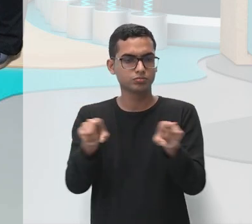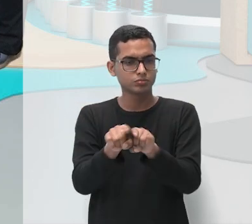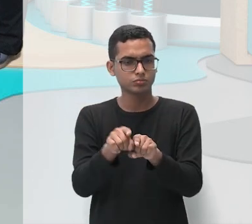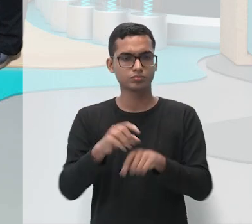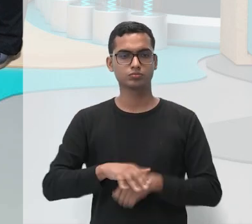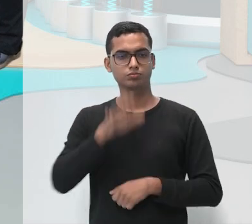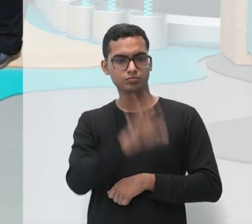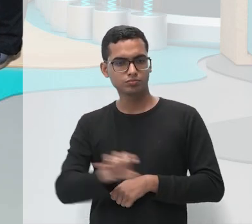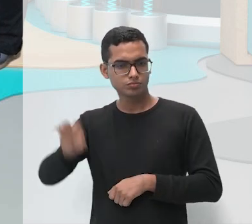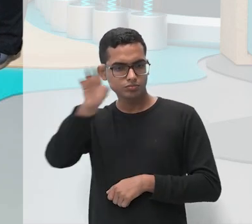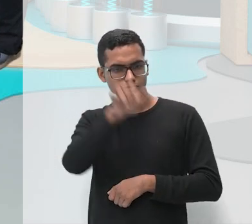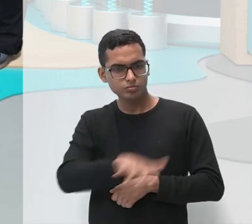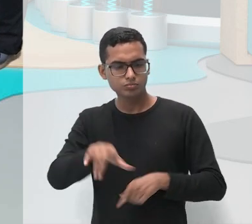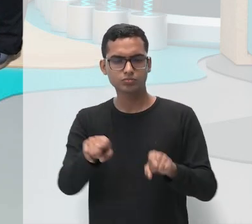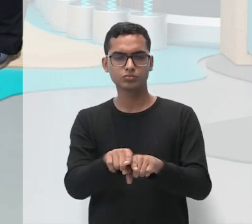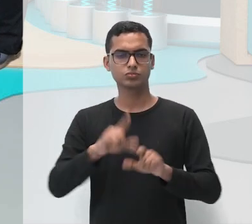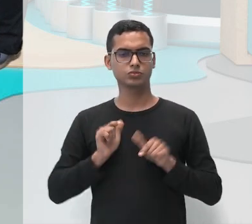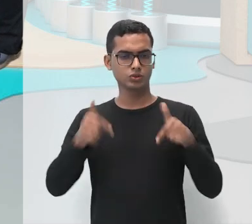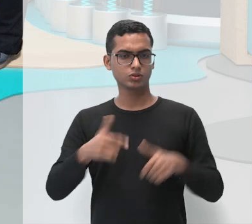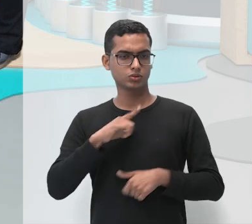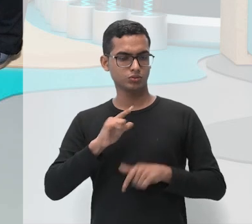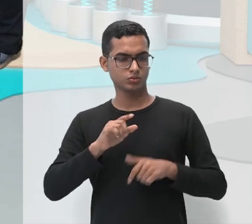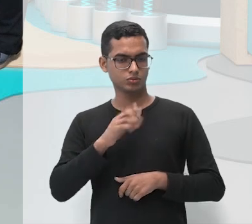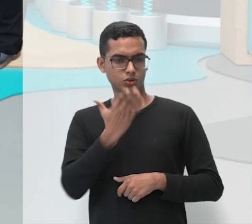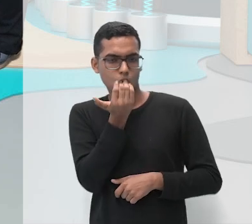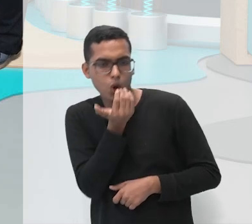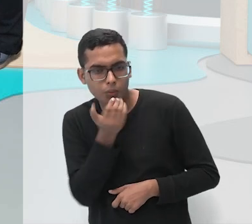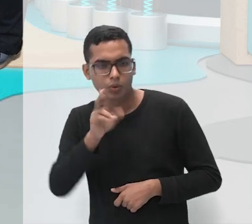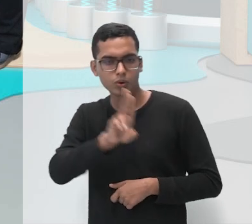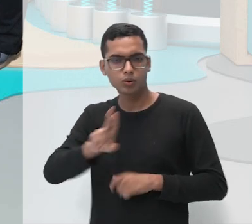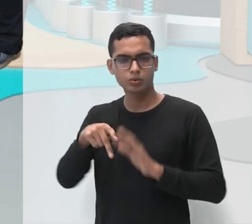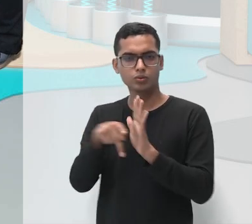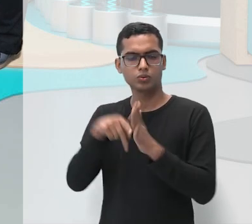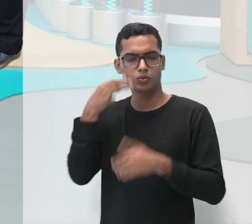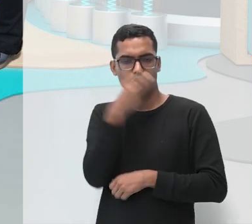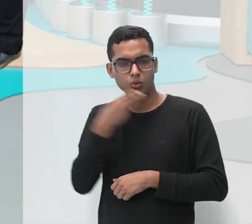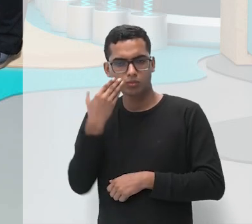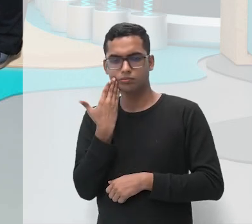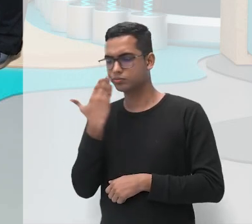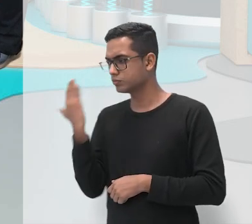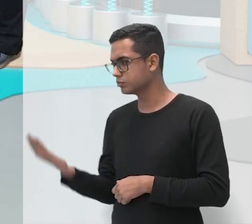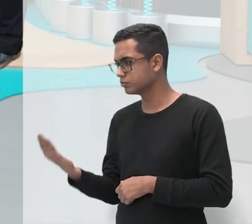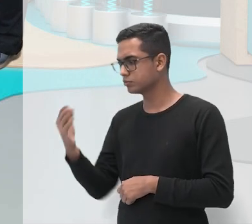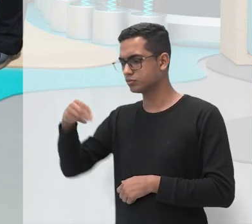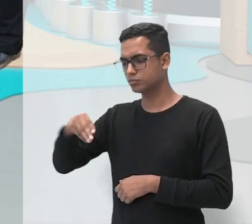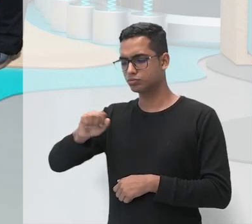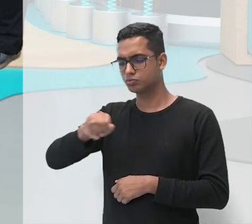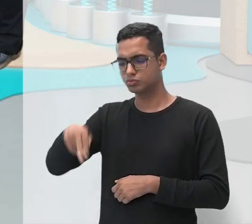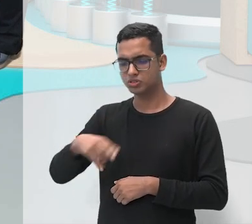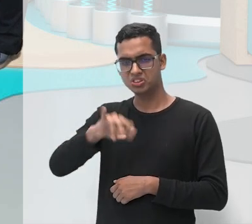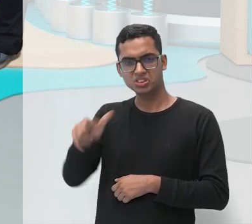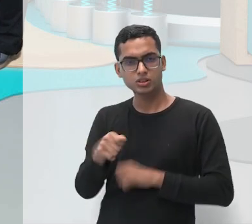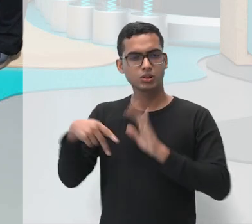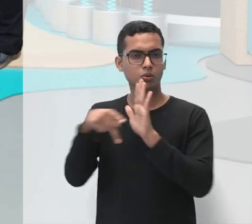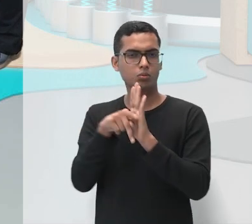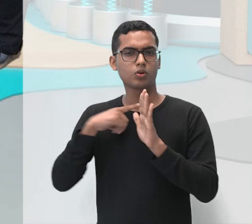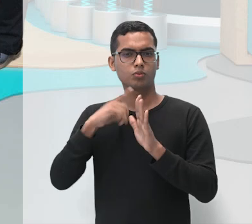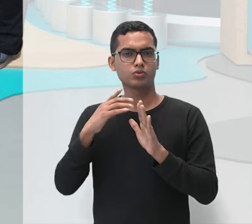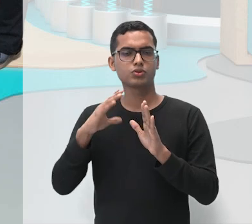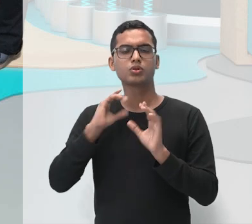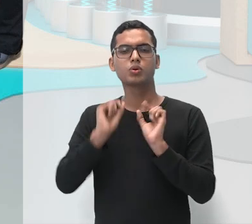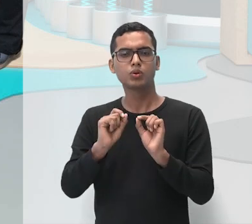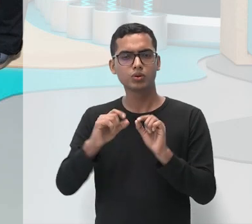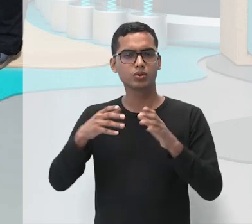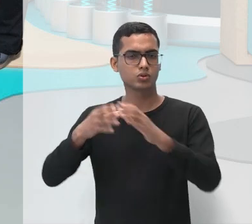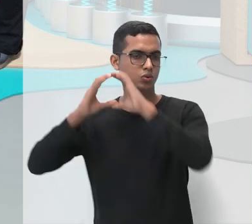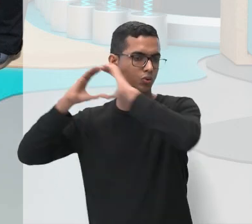regionalismo, é o ato de comer, é o nome de uma comida, de um doce. Tipo manjar de coco, vocês já ouviram